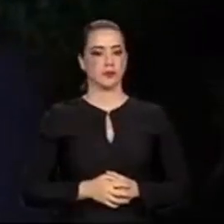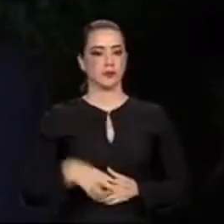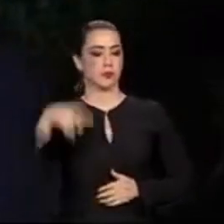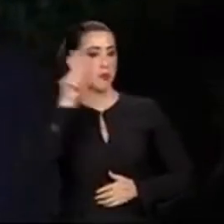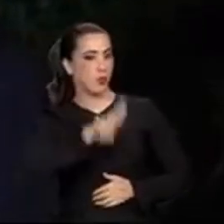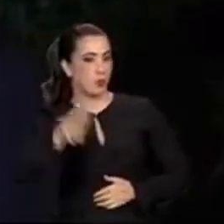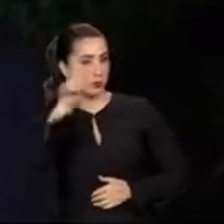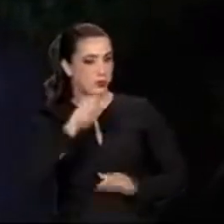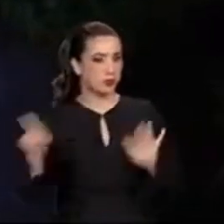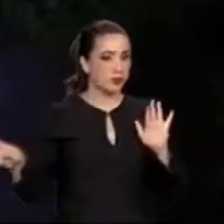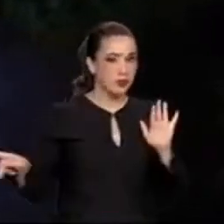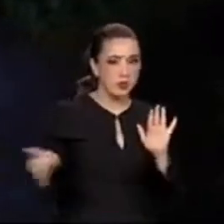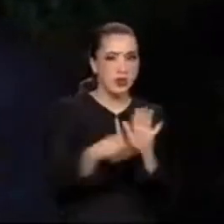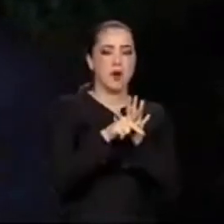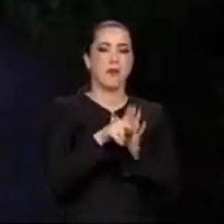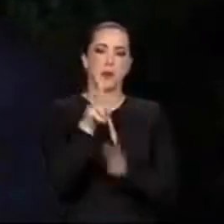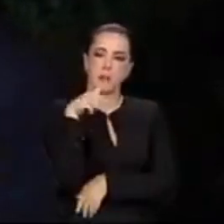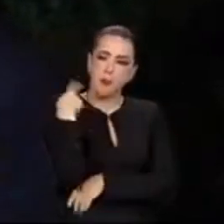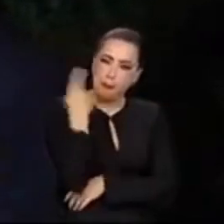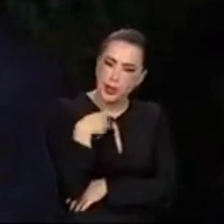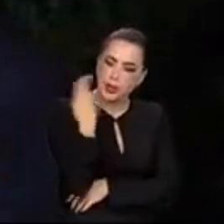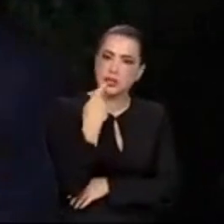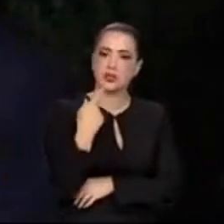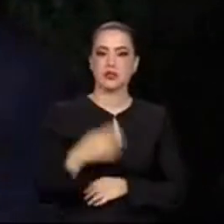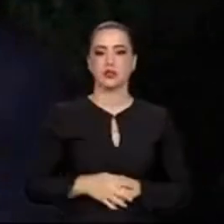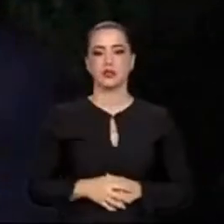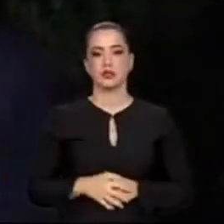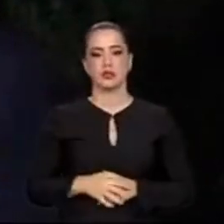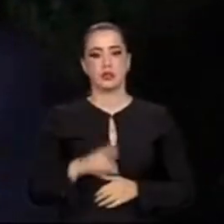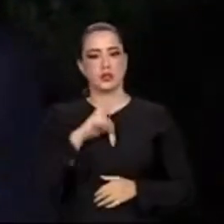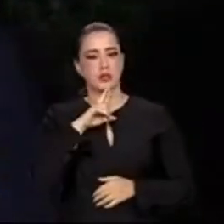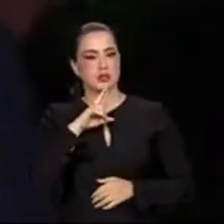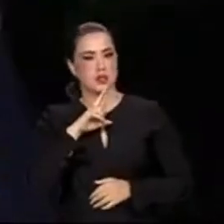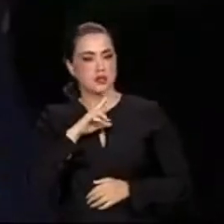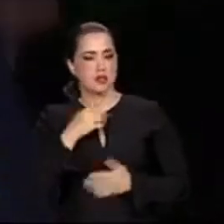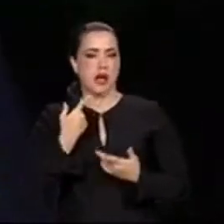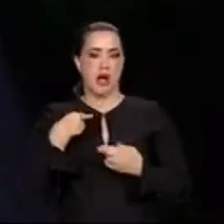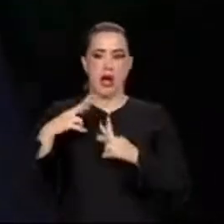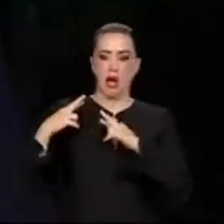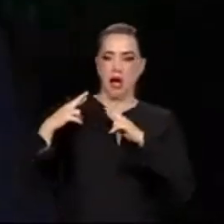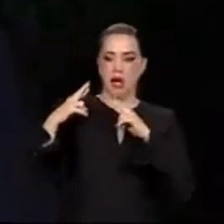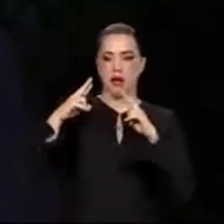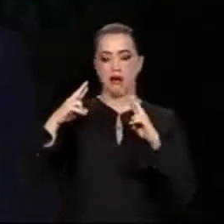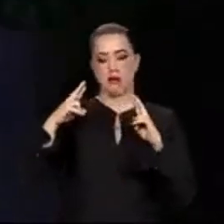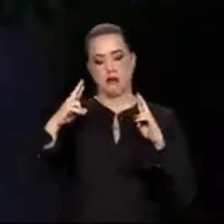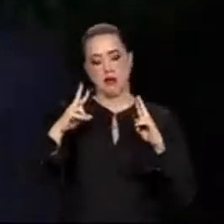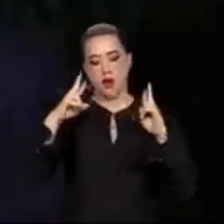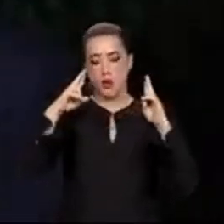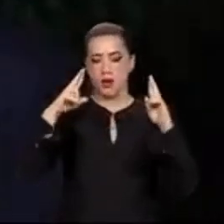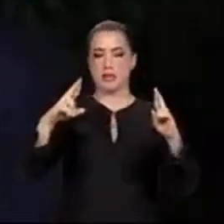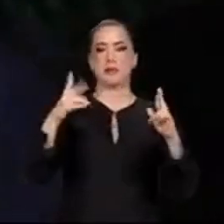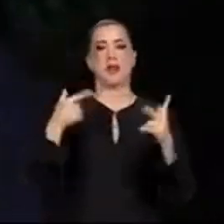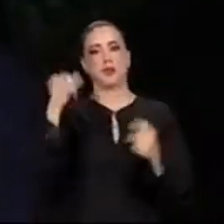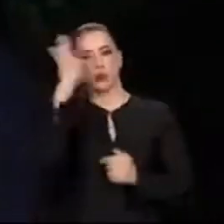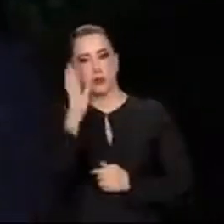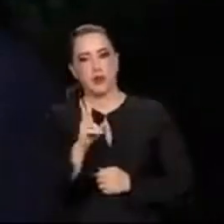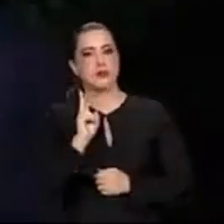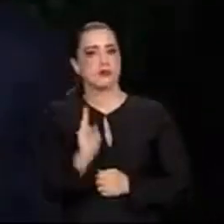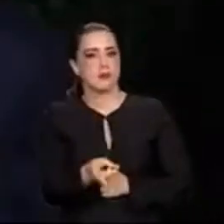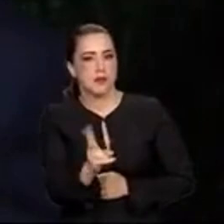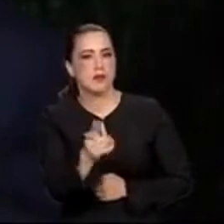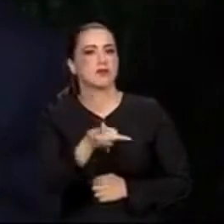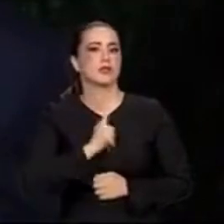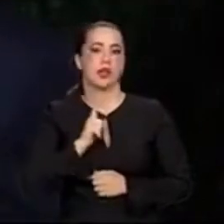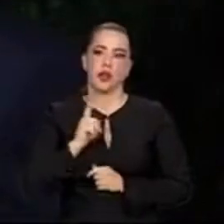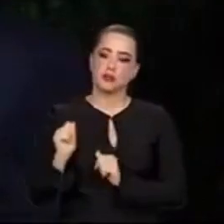da sua potência política a respeitabilidade que o Brasil conquistou para que a gente possa